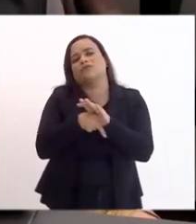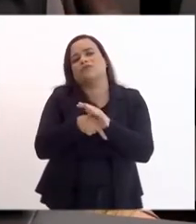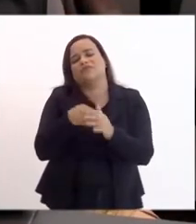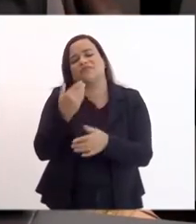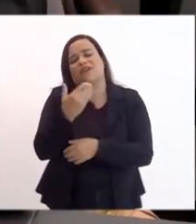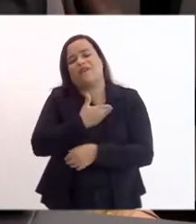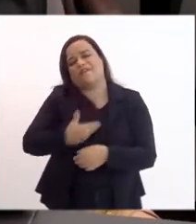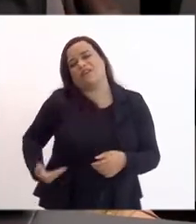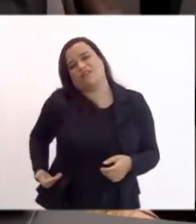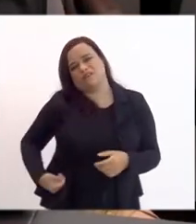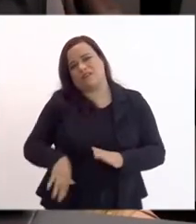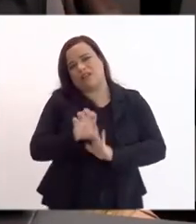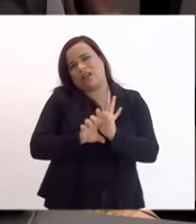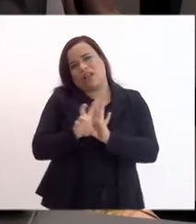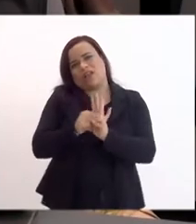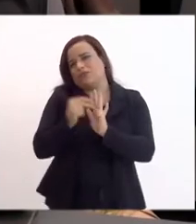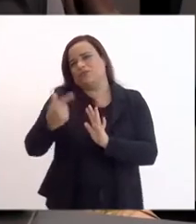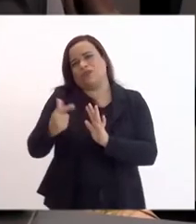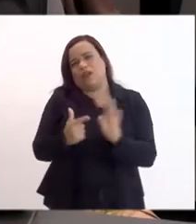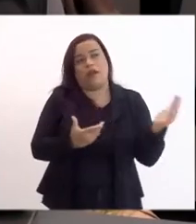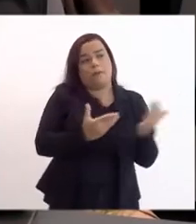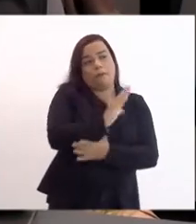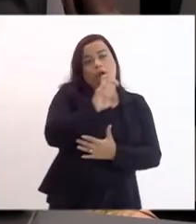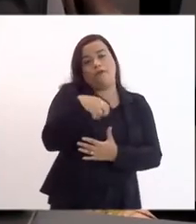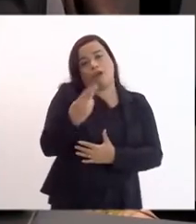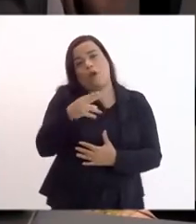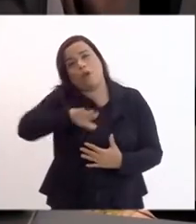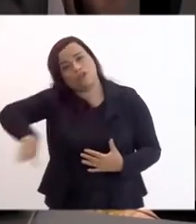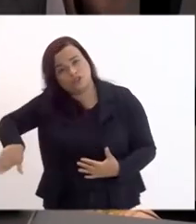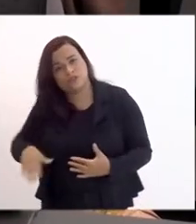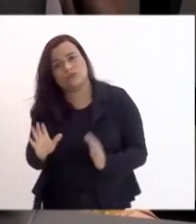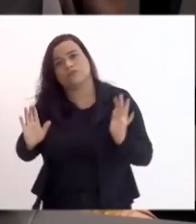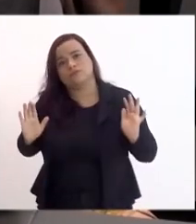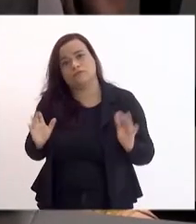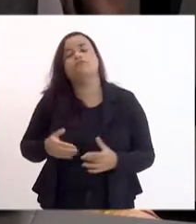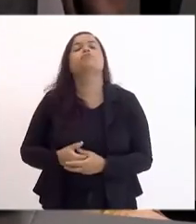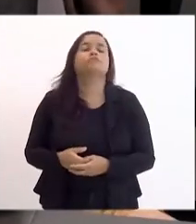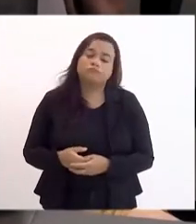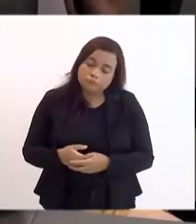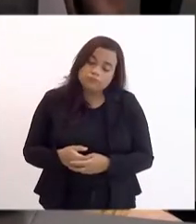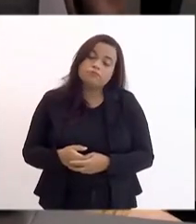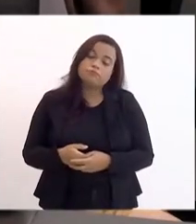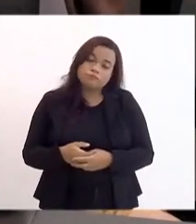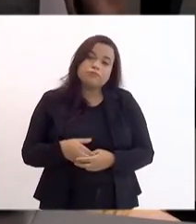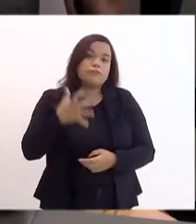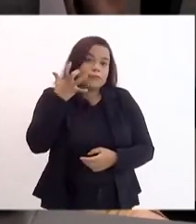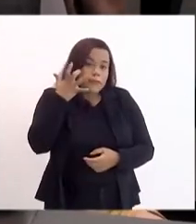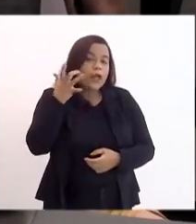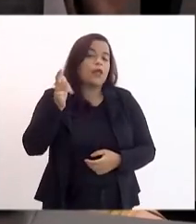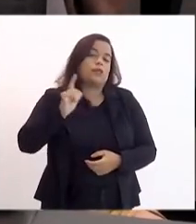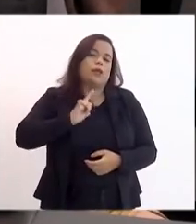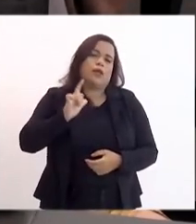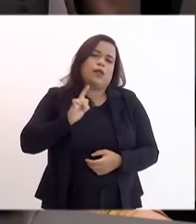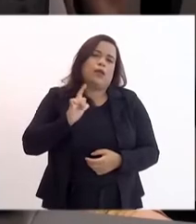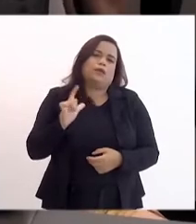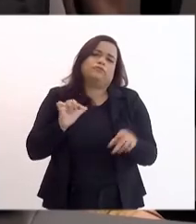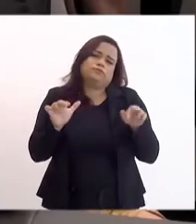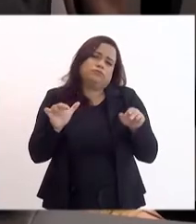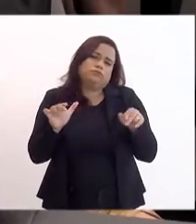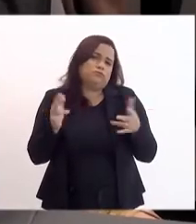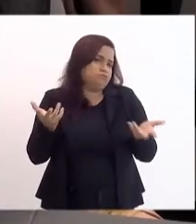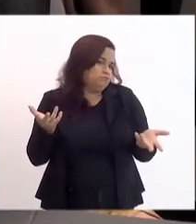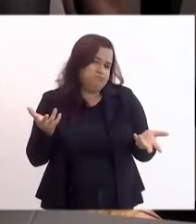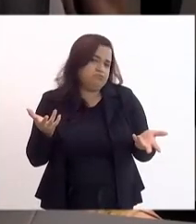de governo. A gente aprova ou rejeita. Eu acho que tem uma certa similitude. Né? Porque a CPI,